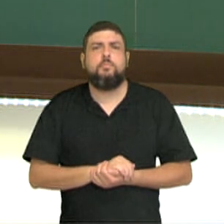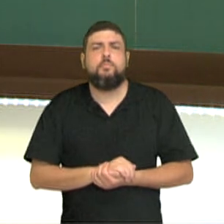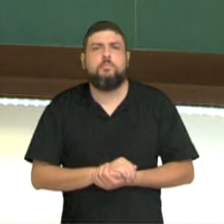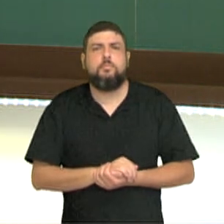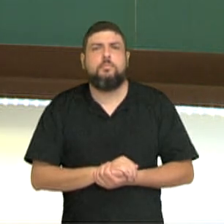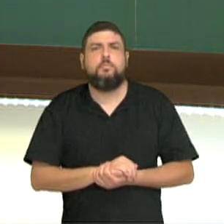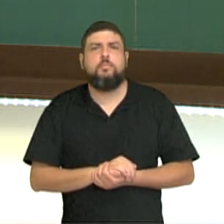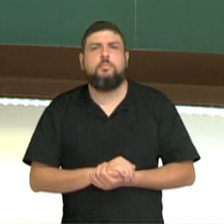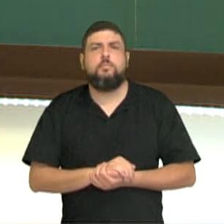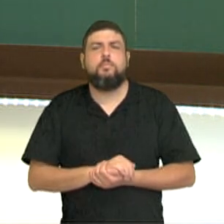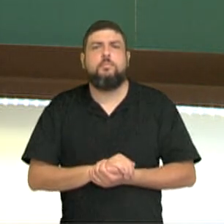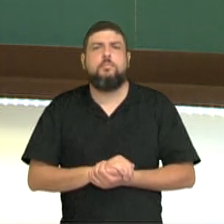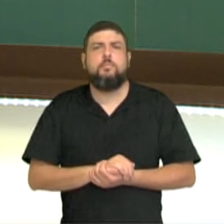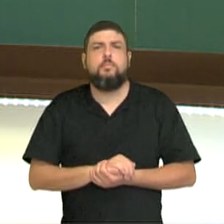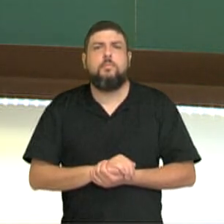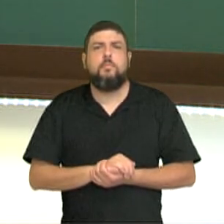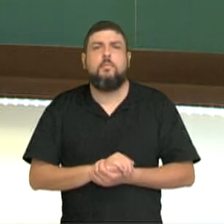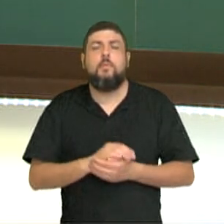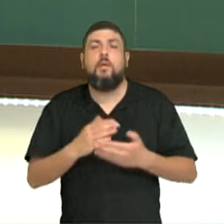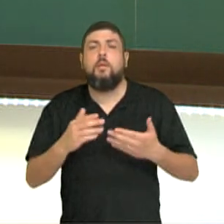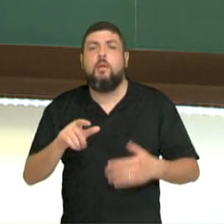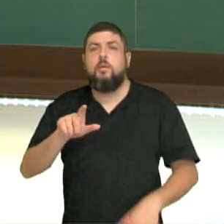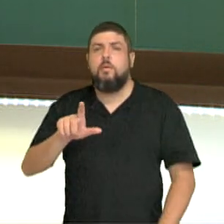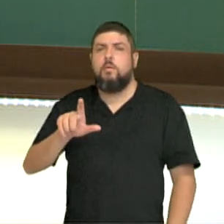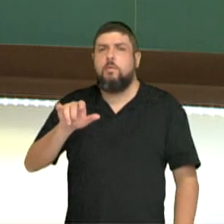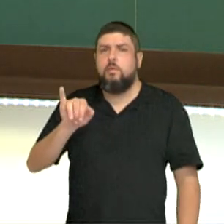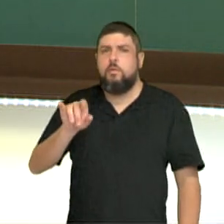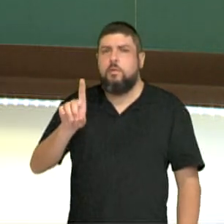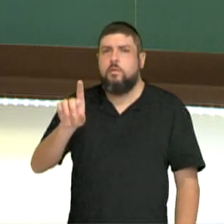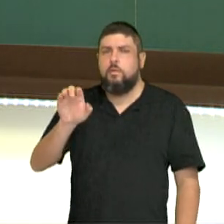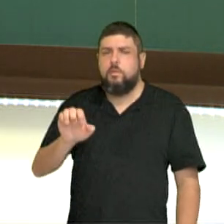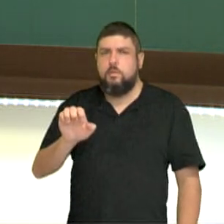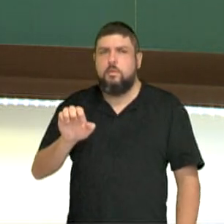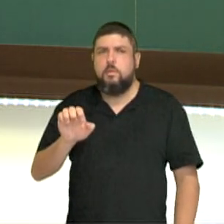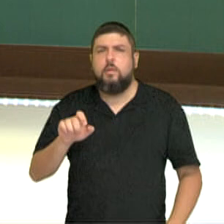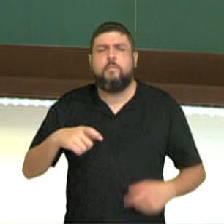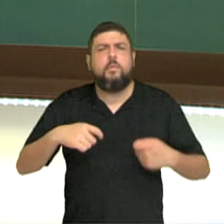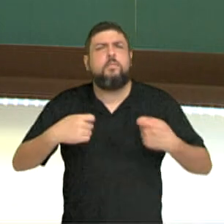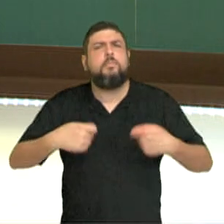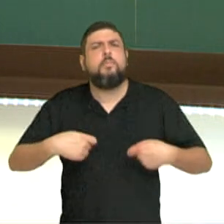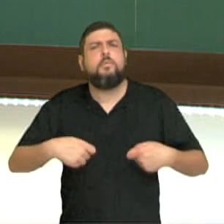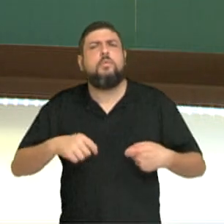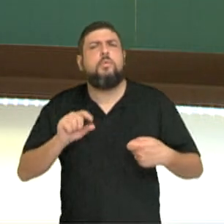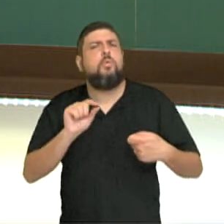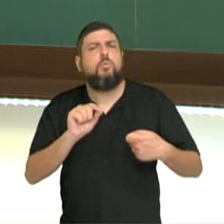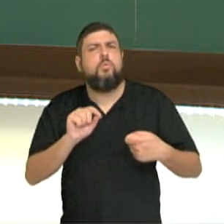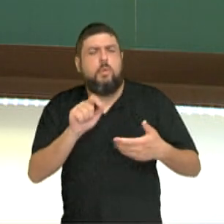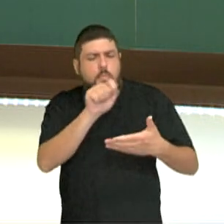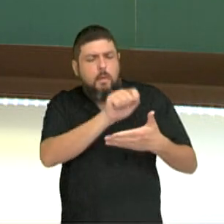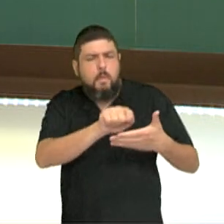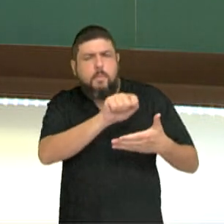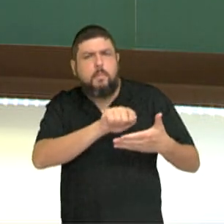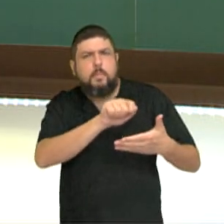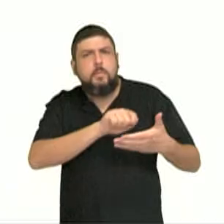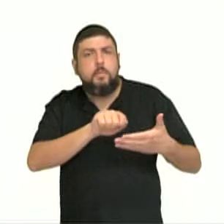Então, olha lá. Então, o que, que o LID deve ter? Olha lá as perguntinhas lá que devem ser esclarecidas no